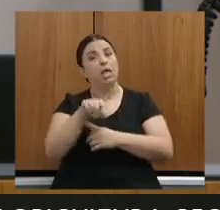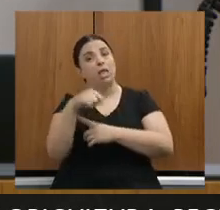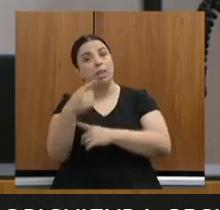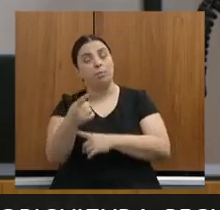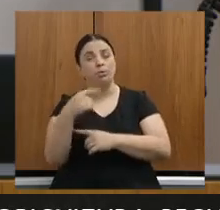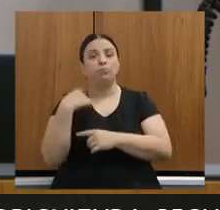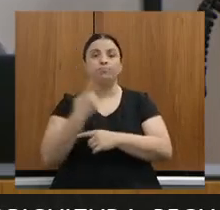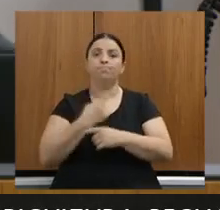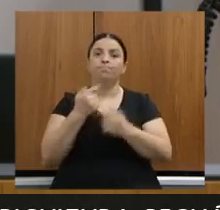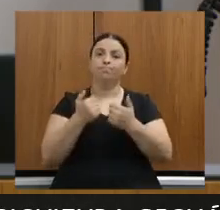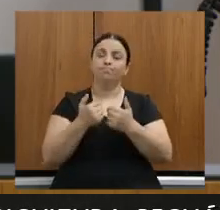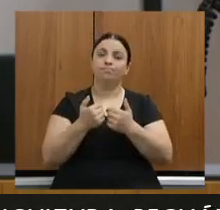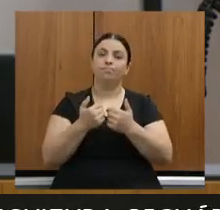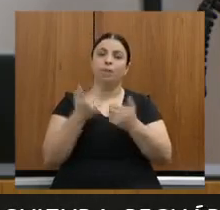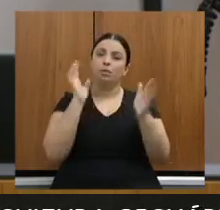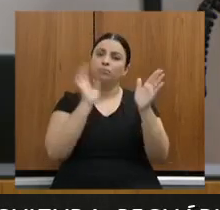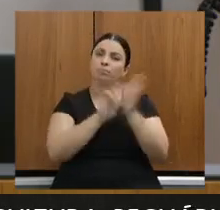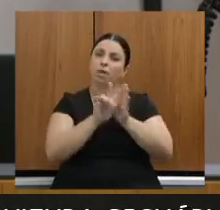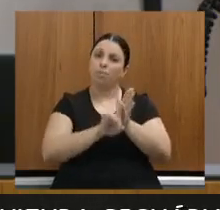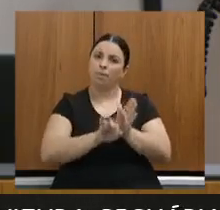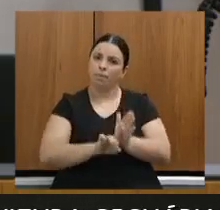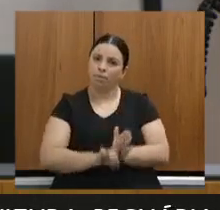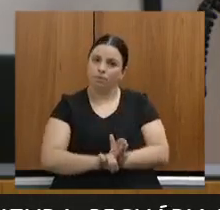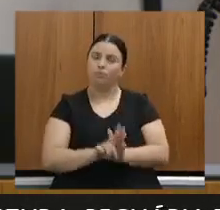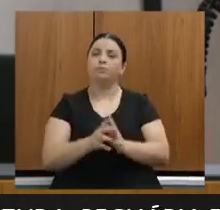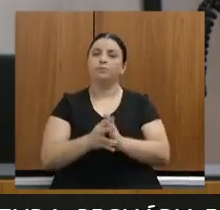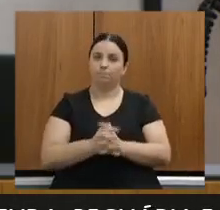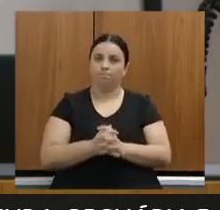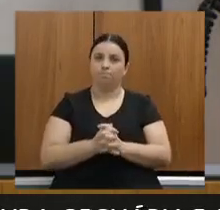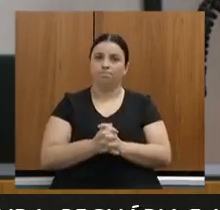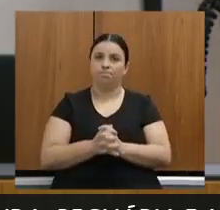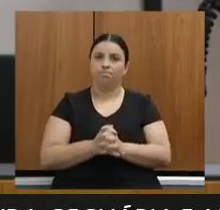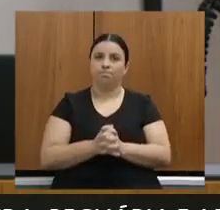já começaremos com as perguntas